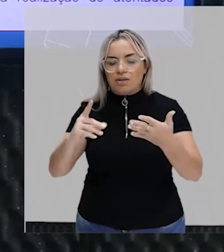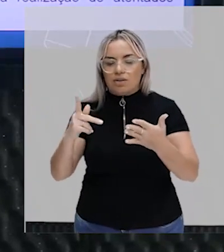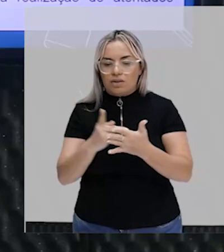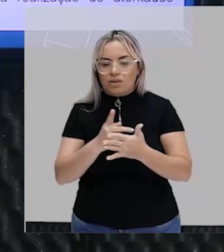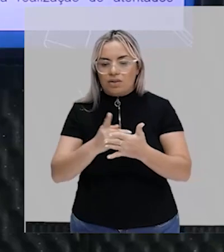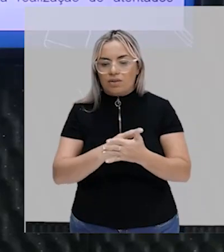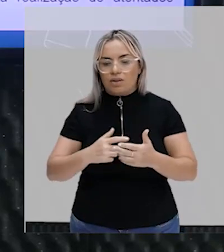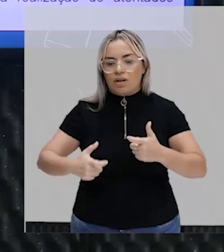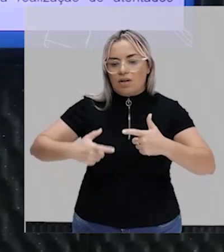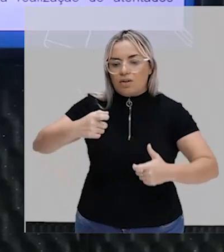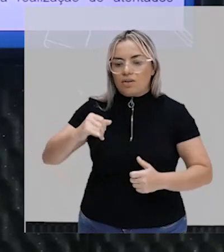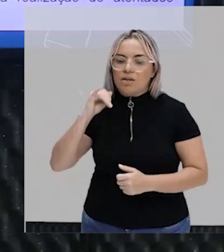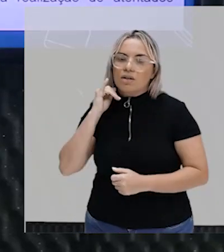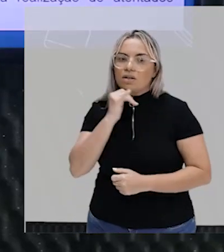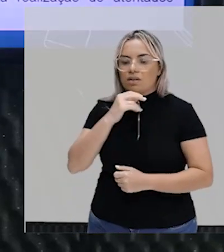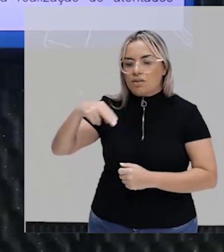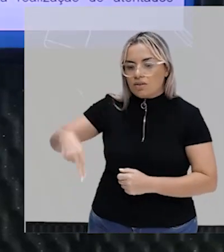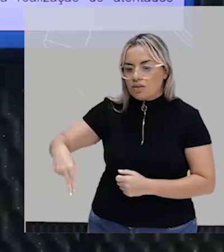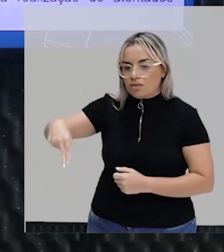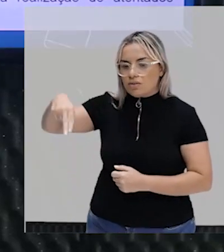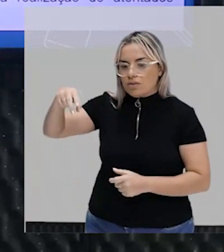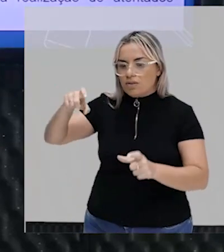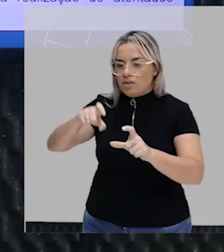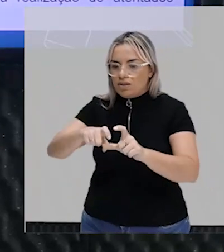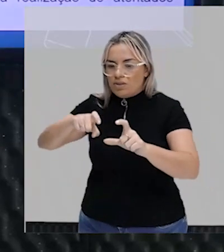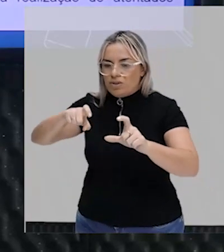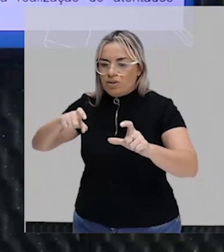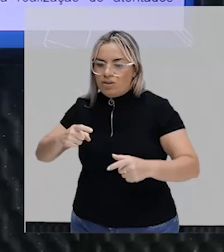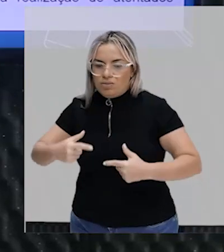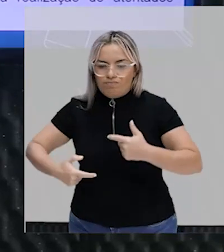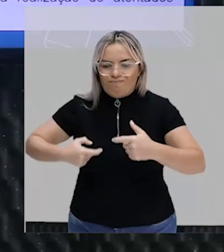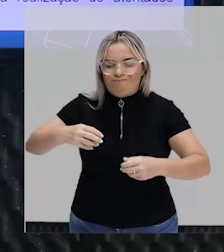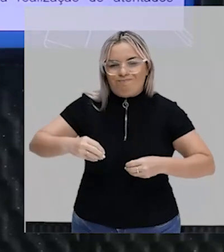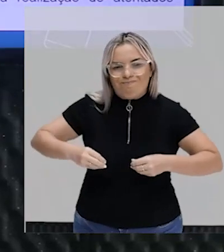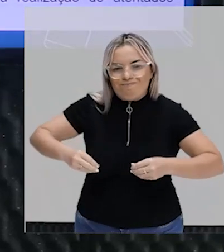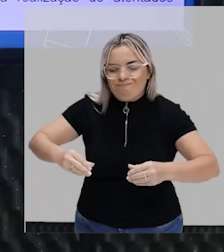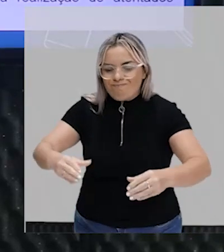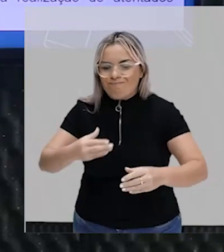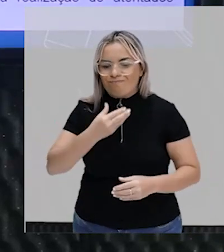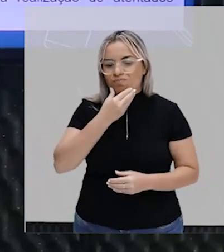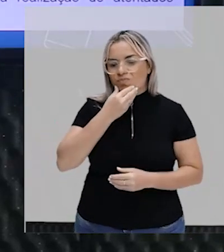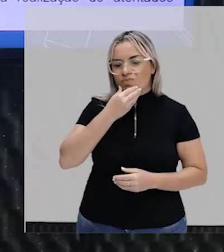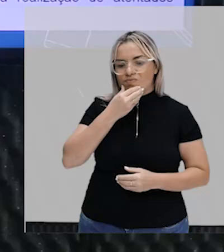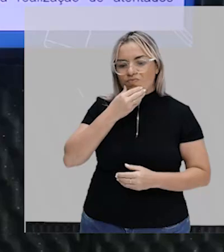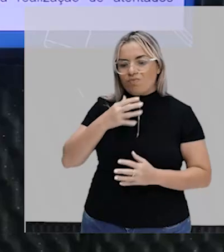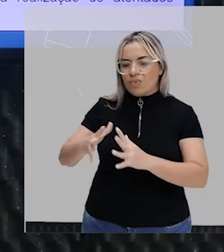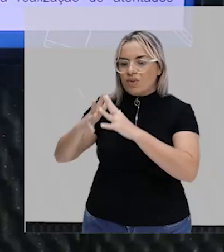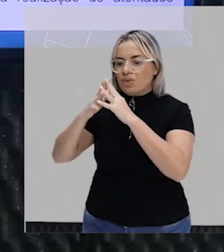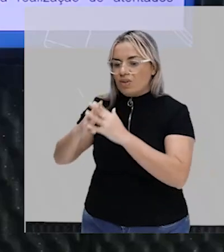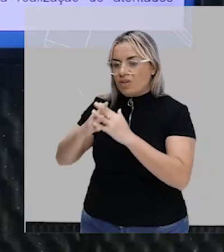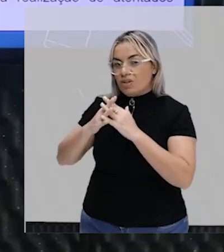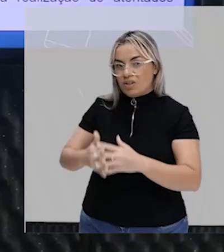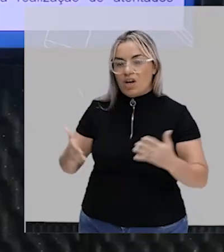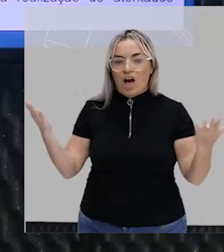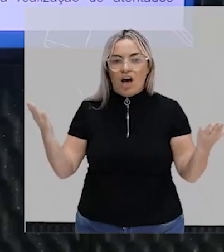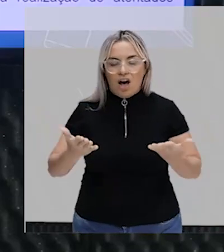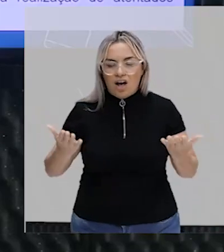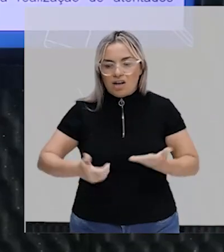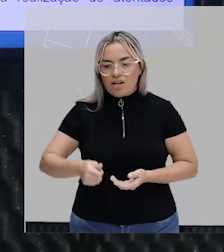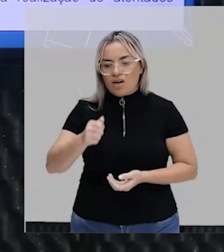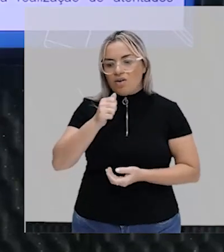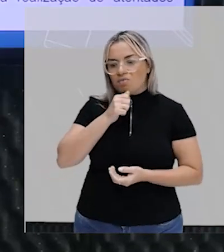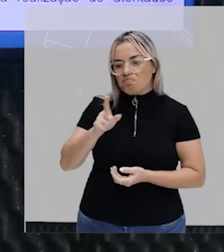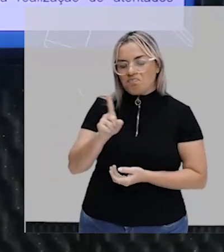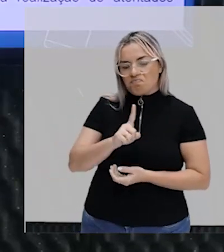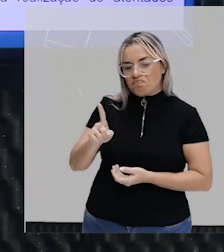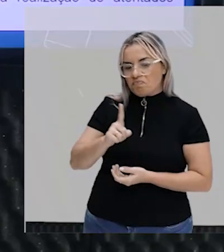sua independência frente ao território britânico foi marcada por muitos conflitos e ainda hoje não existe previsão de pacificação entre as duas